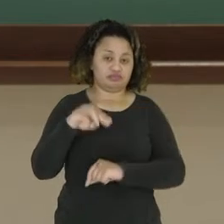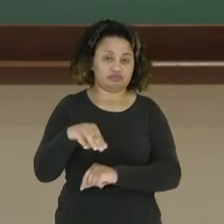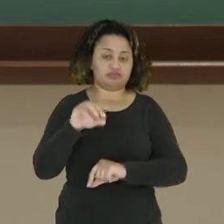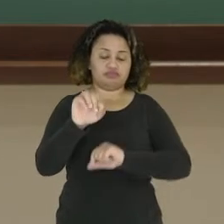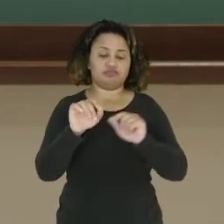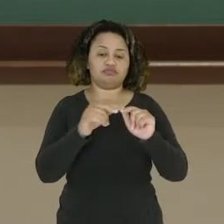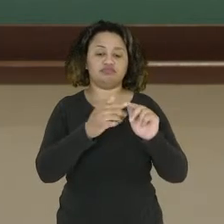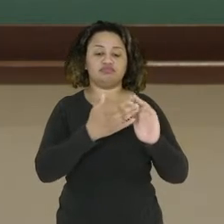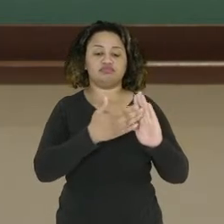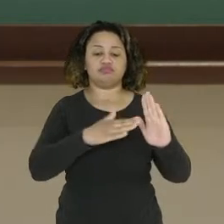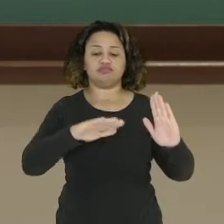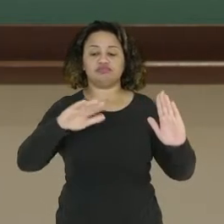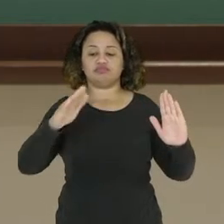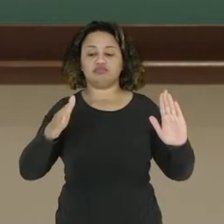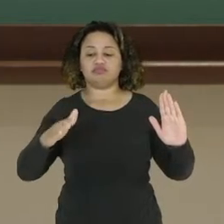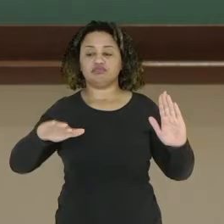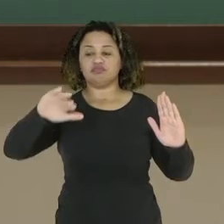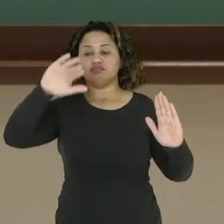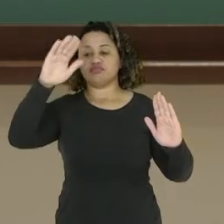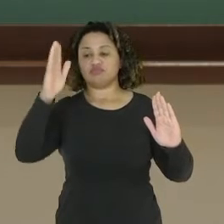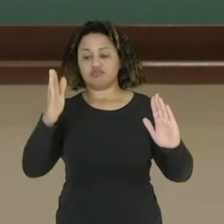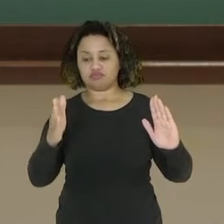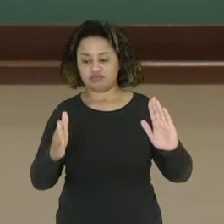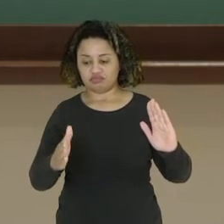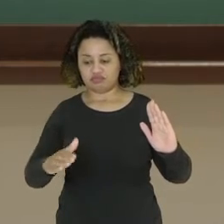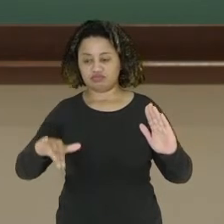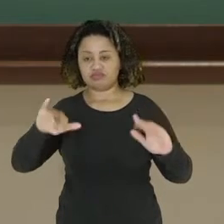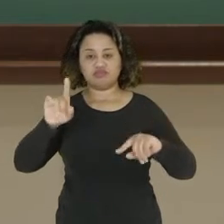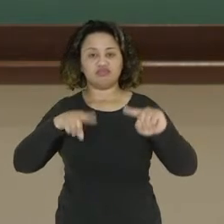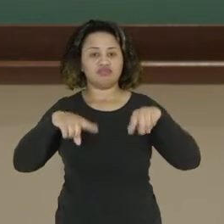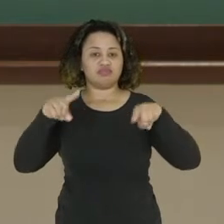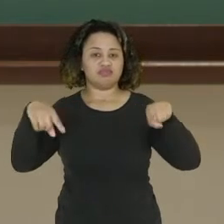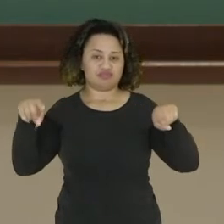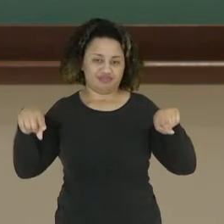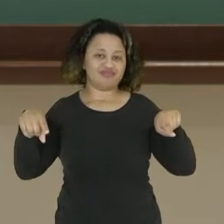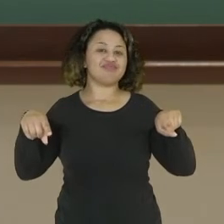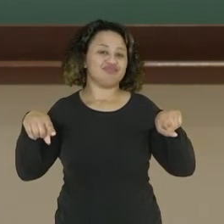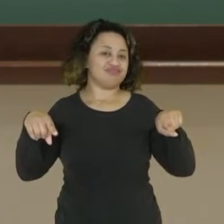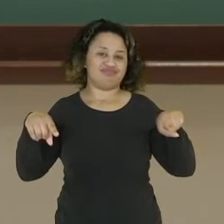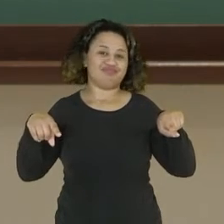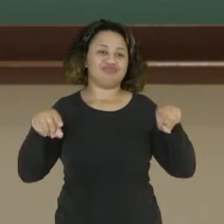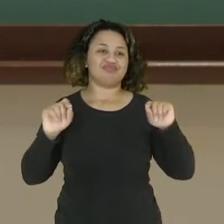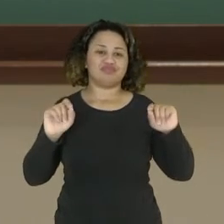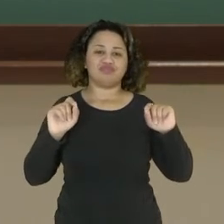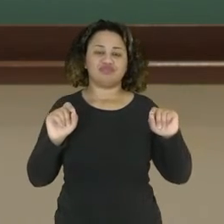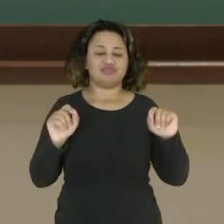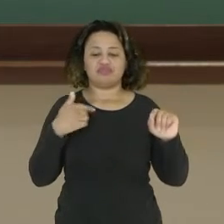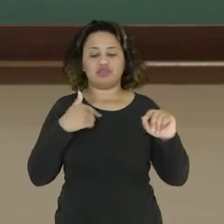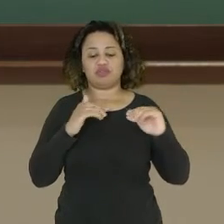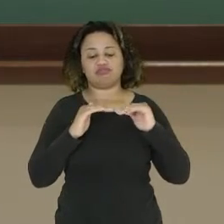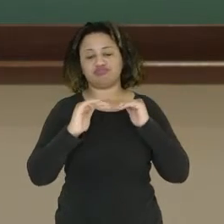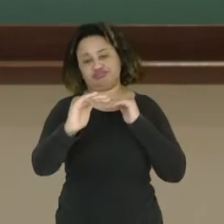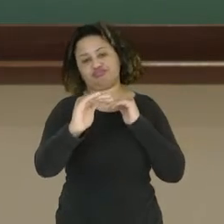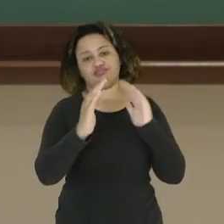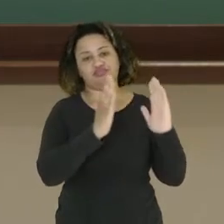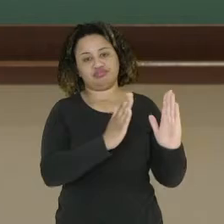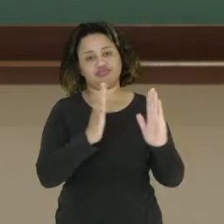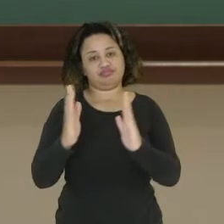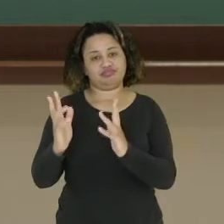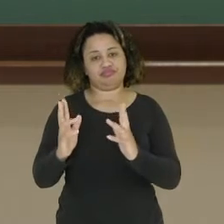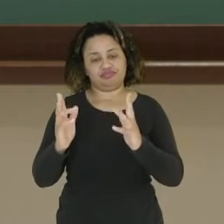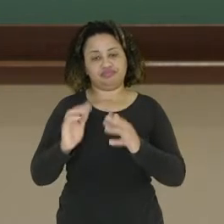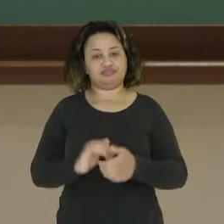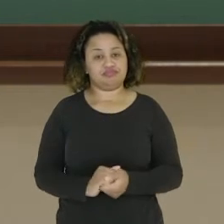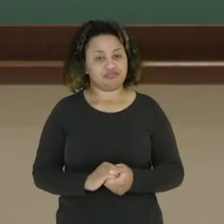amplitude, depois ela muda de novo. Ou seja, uma amplitude que não é constante. Repare bem,